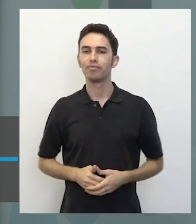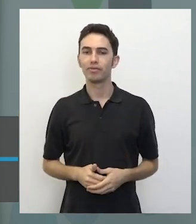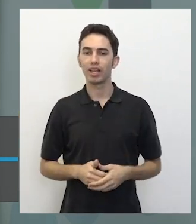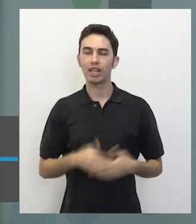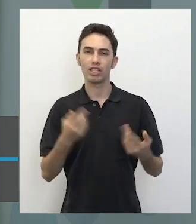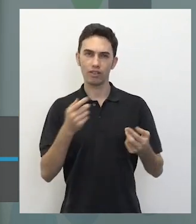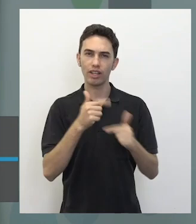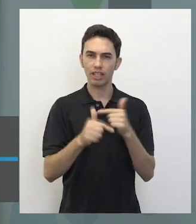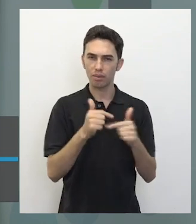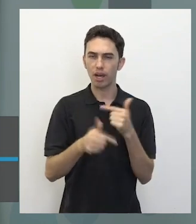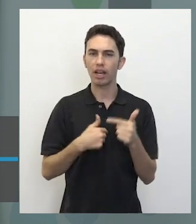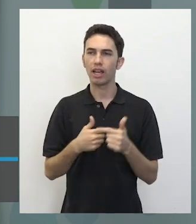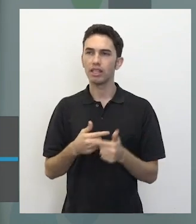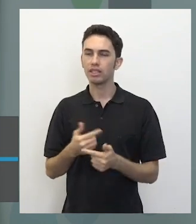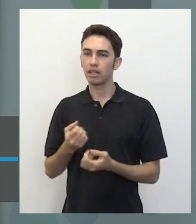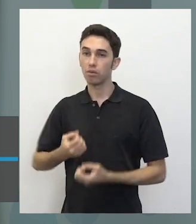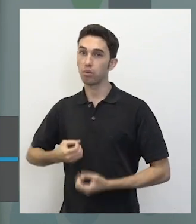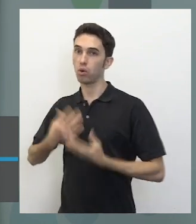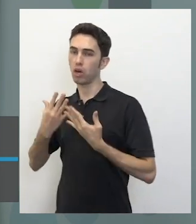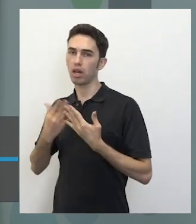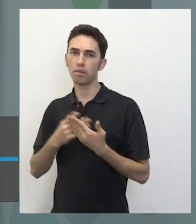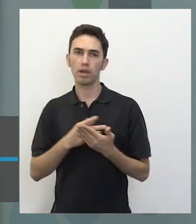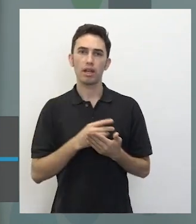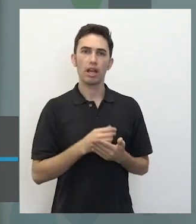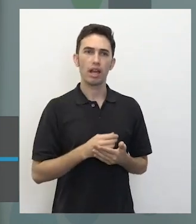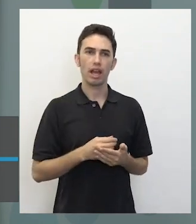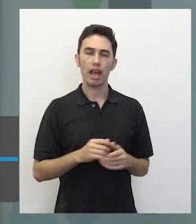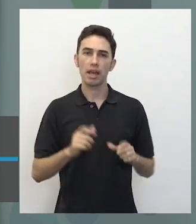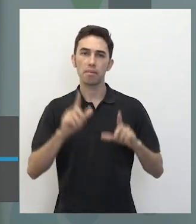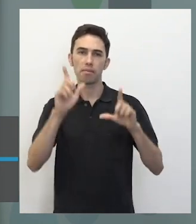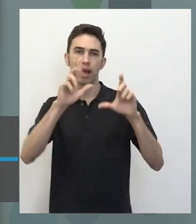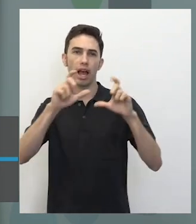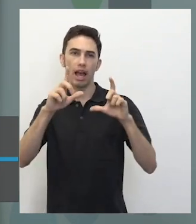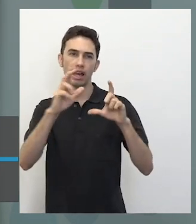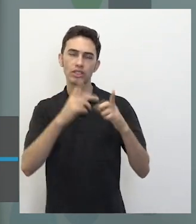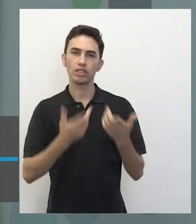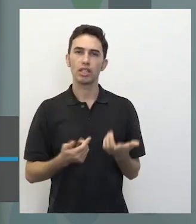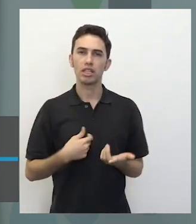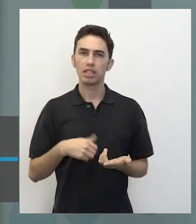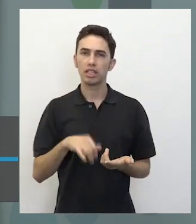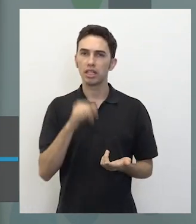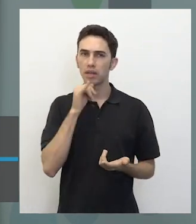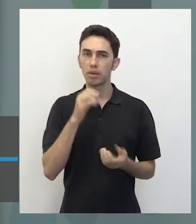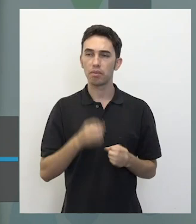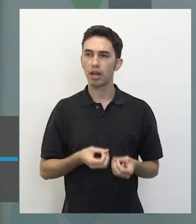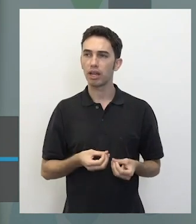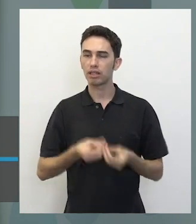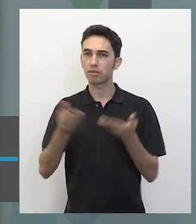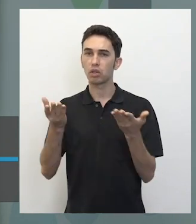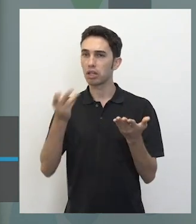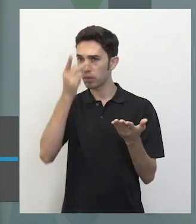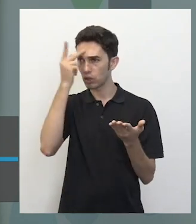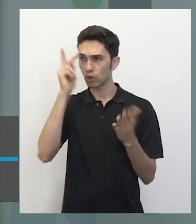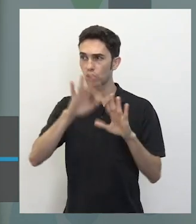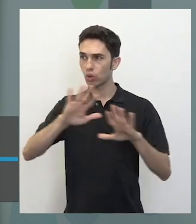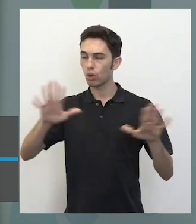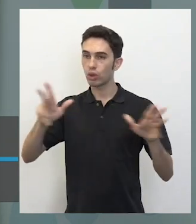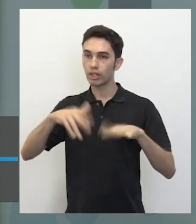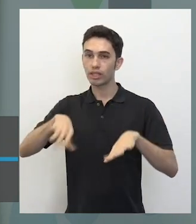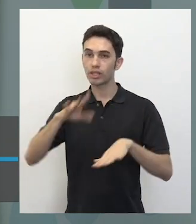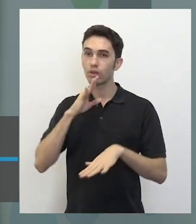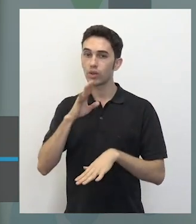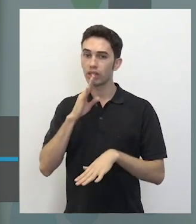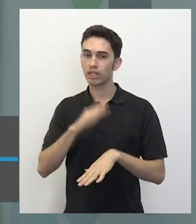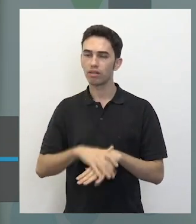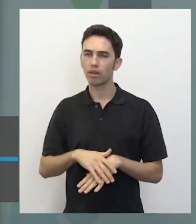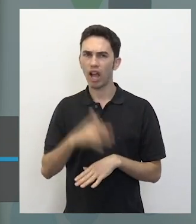Poema, imagem, essa relação da arte, você jogar ali a sua poesia para o mundo. Acho que todo mundo tem um pouco de poesia dentro de si, será